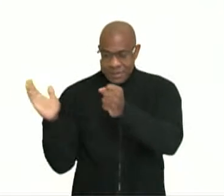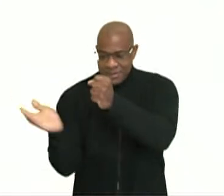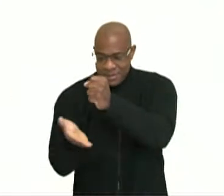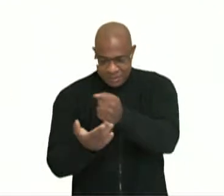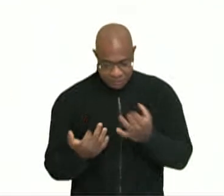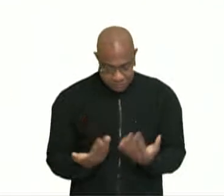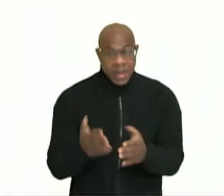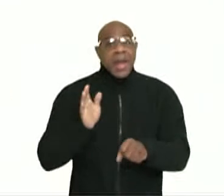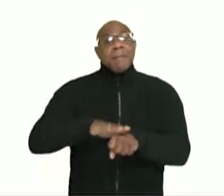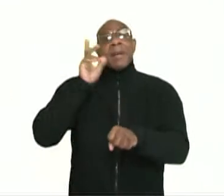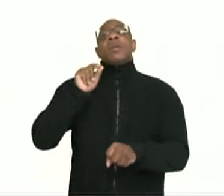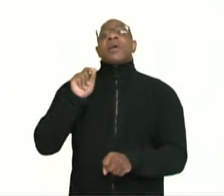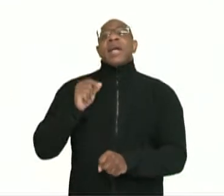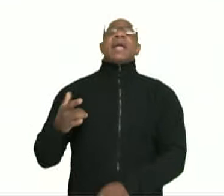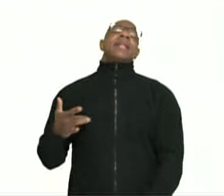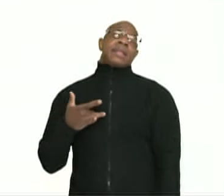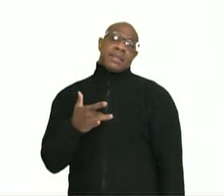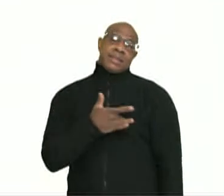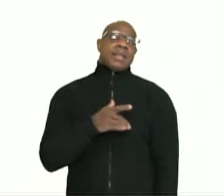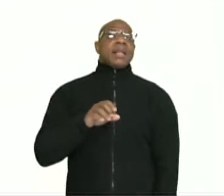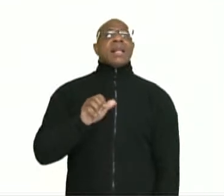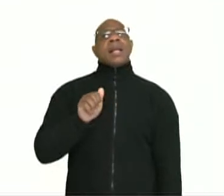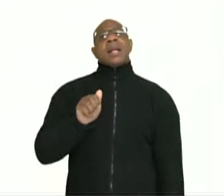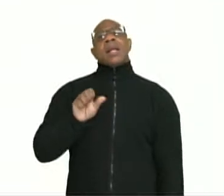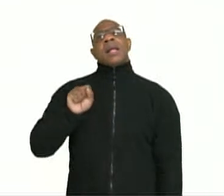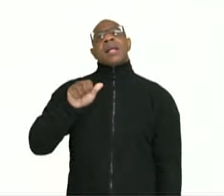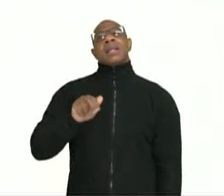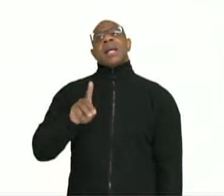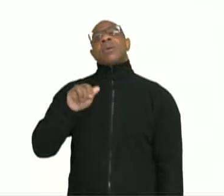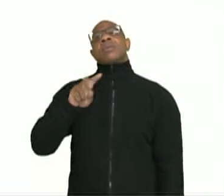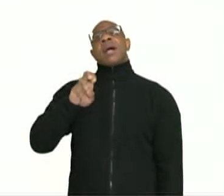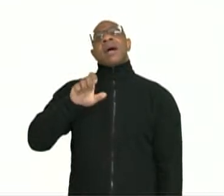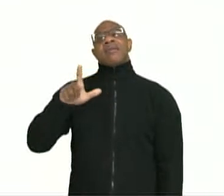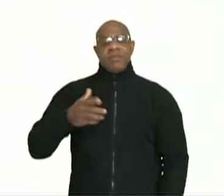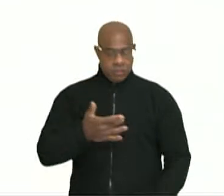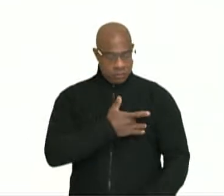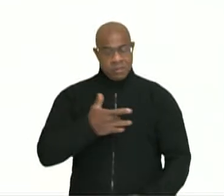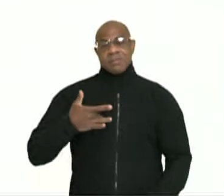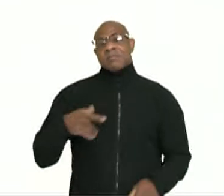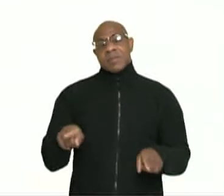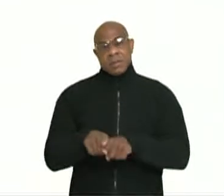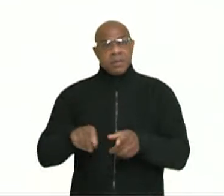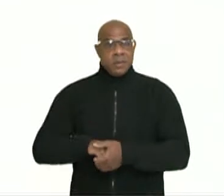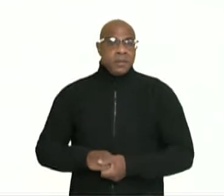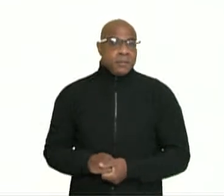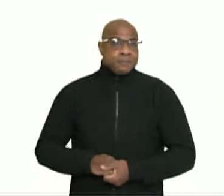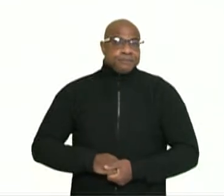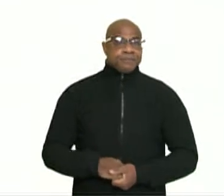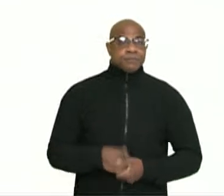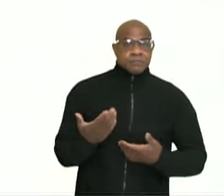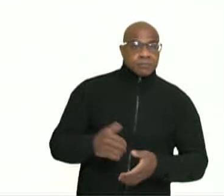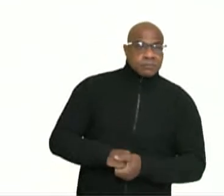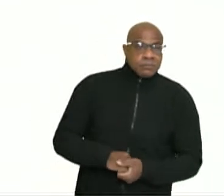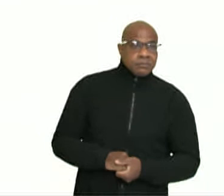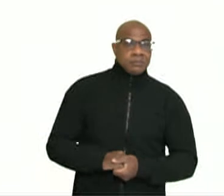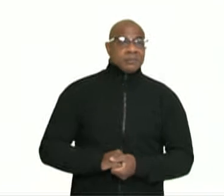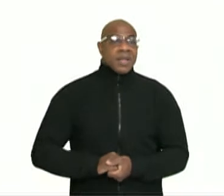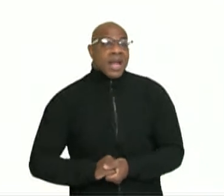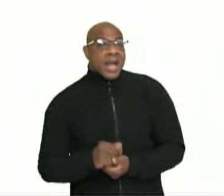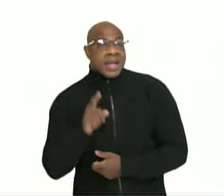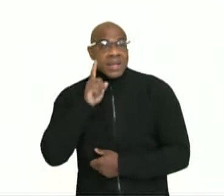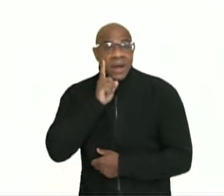mais saudáveis. Sabia disso? Por que será? A Anvisa recomenda, sempre que possível, consumir produtos